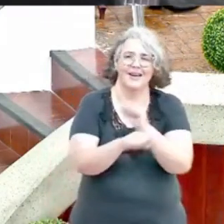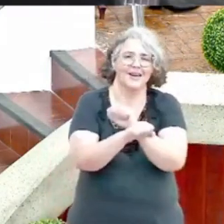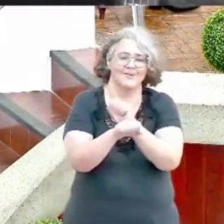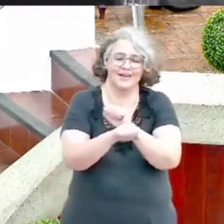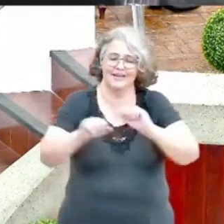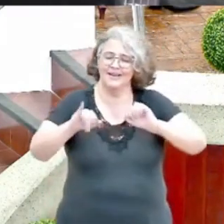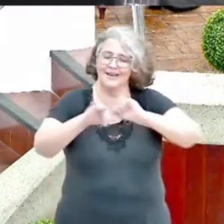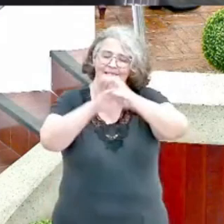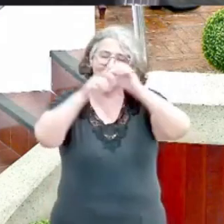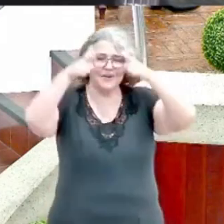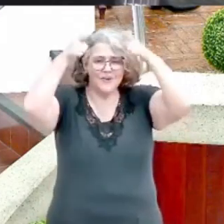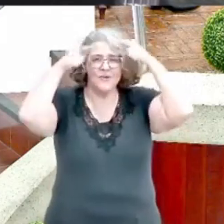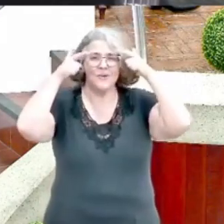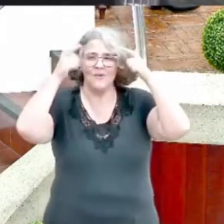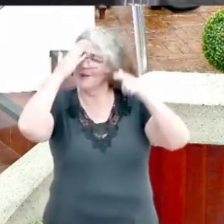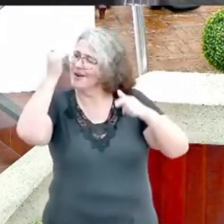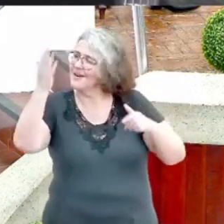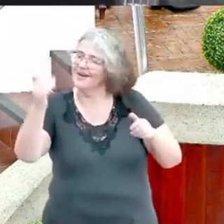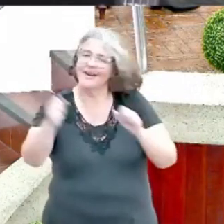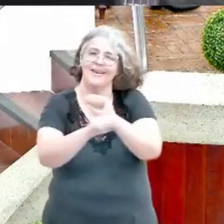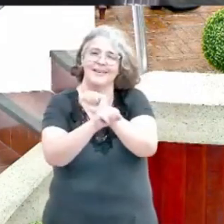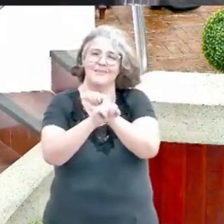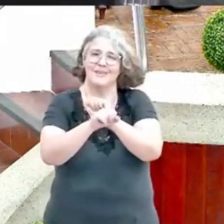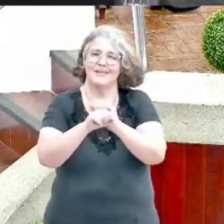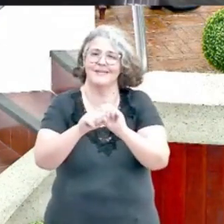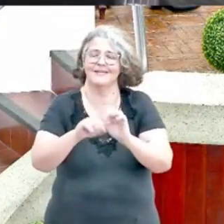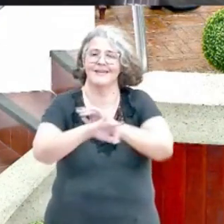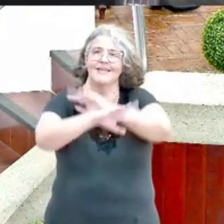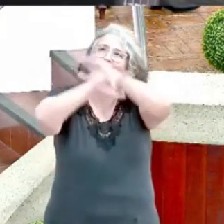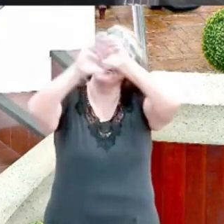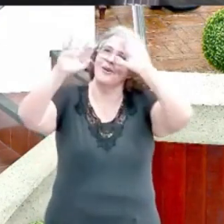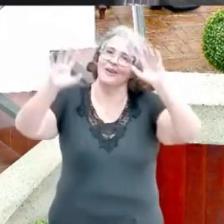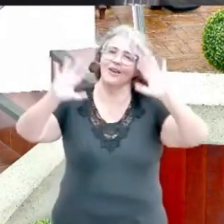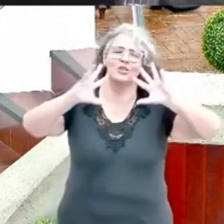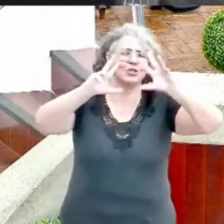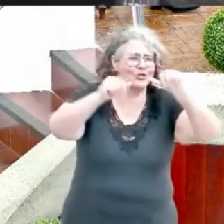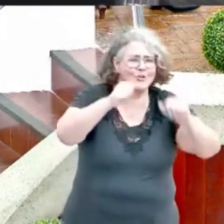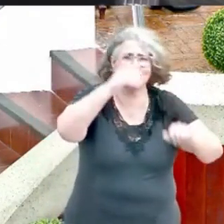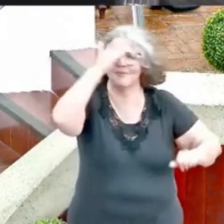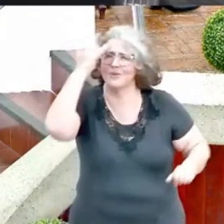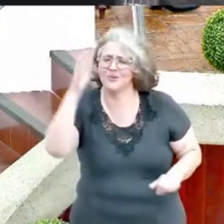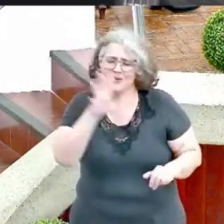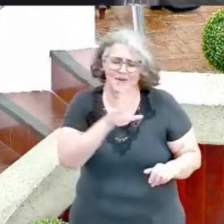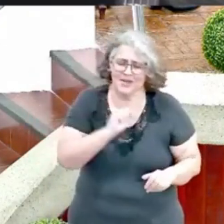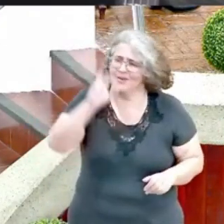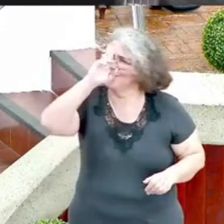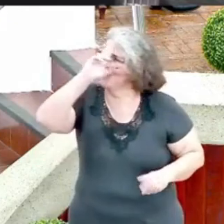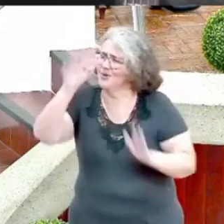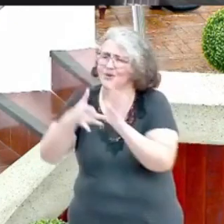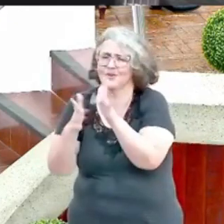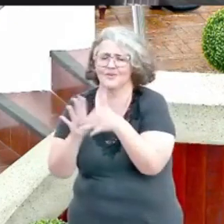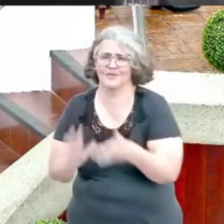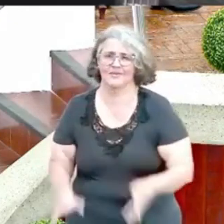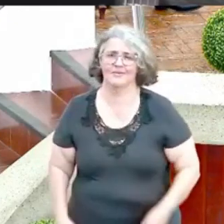glória de todo aquele que ama o Senhor e a sua noiva.